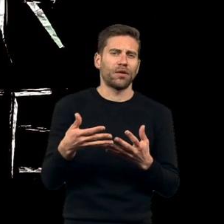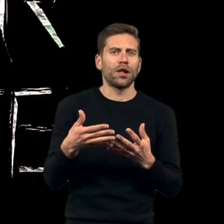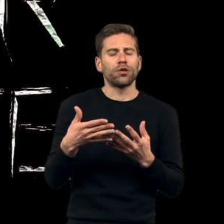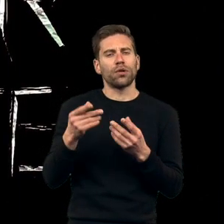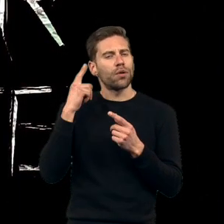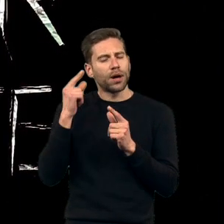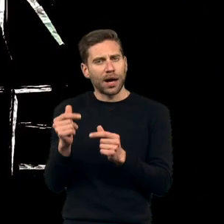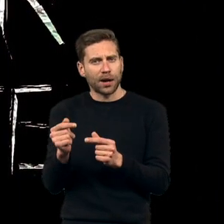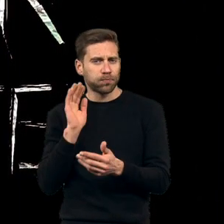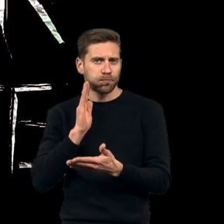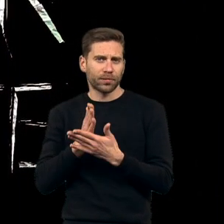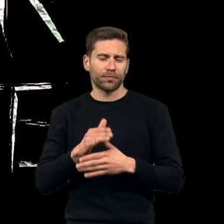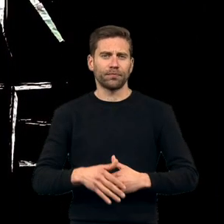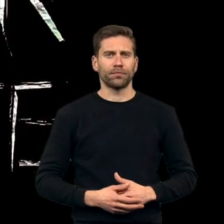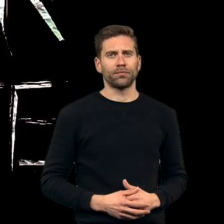rádio.